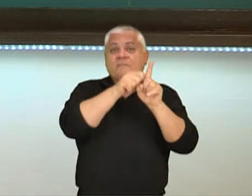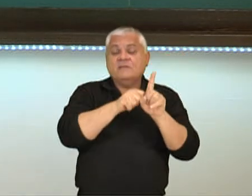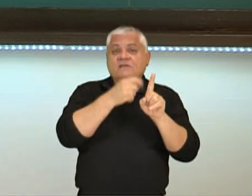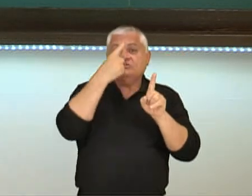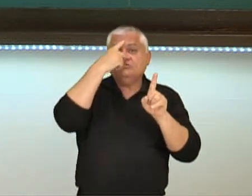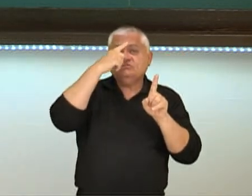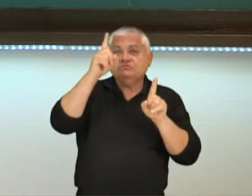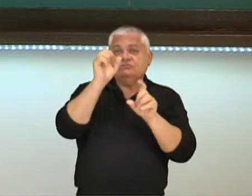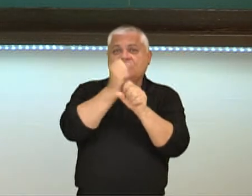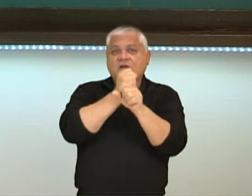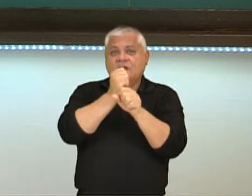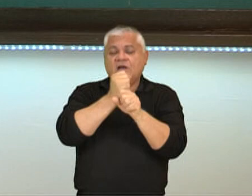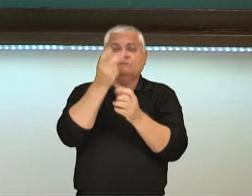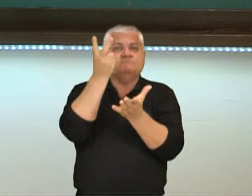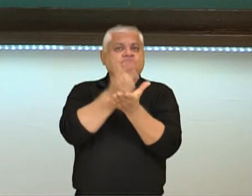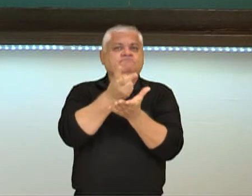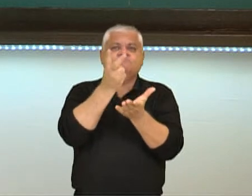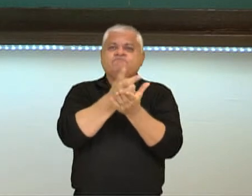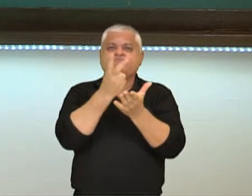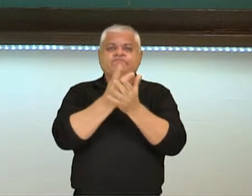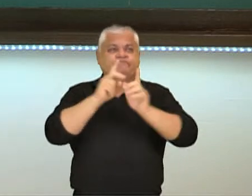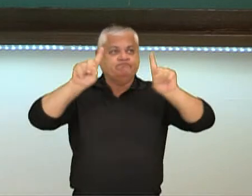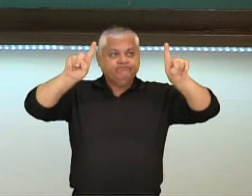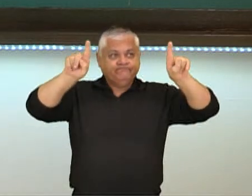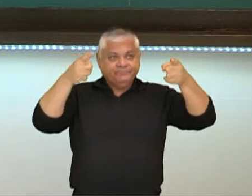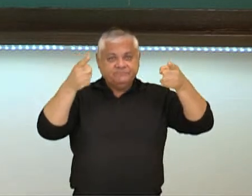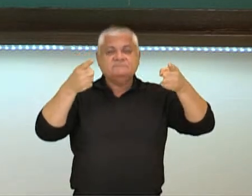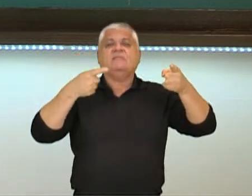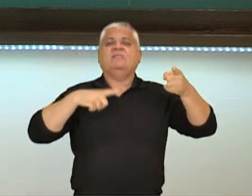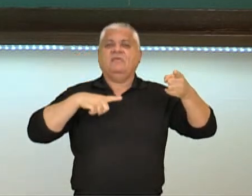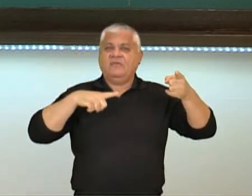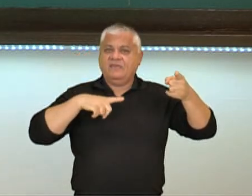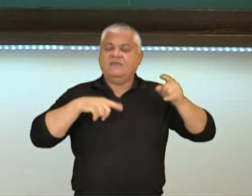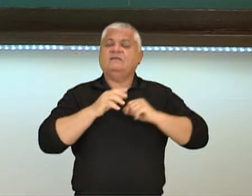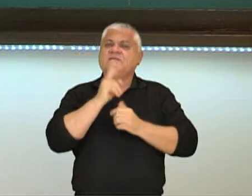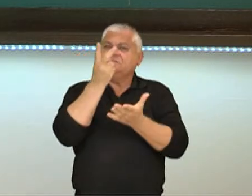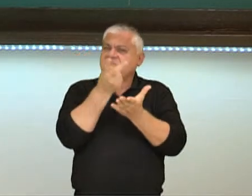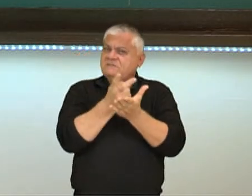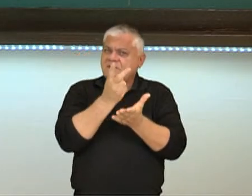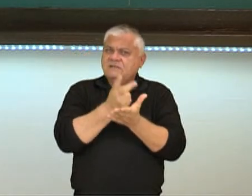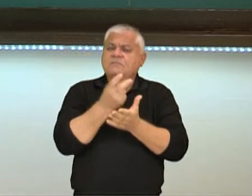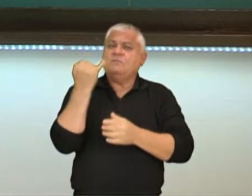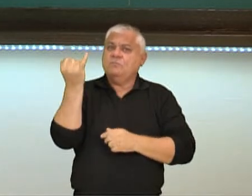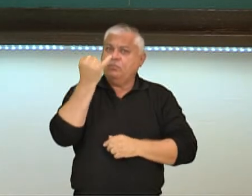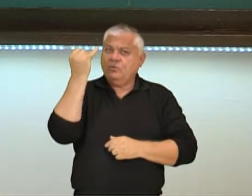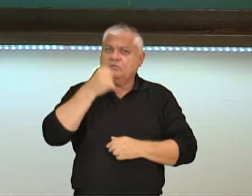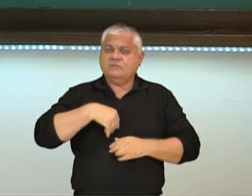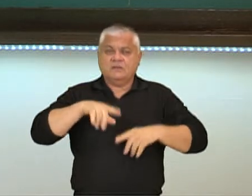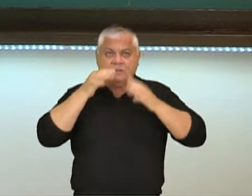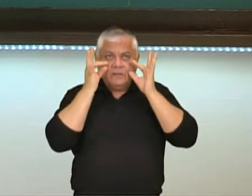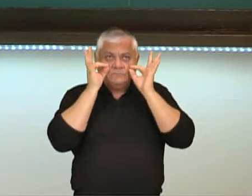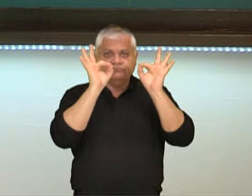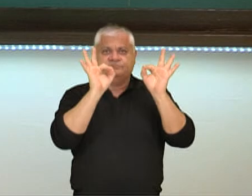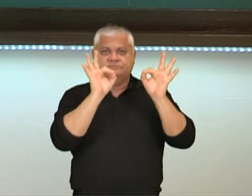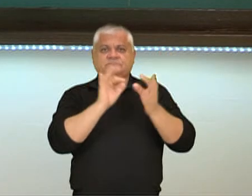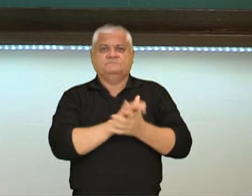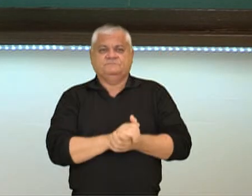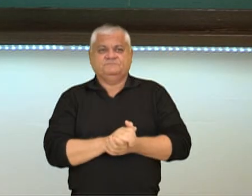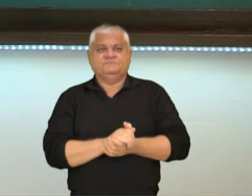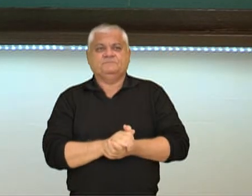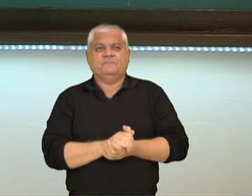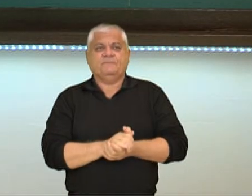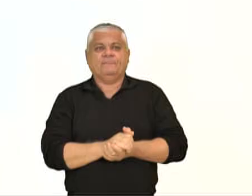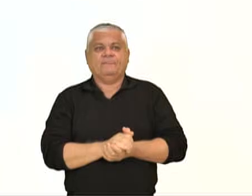ter uma data informando quando ela foi publicada. Então, isso que vai, é importante que vocês tenham essa noção. Então, vamos voltar